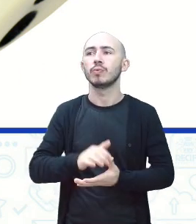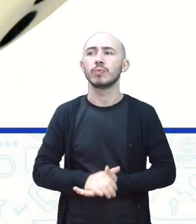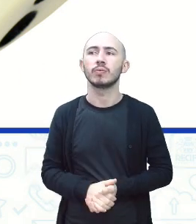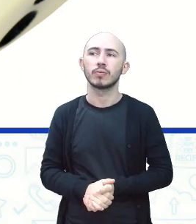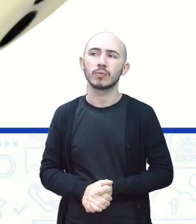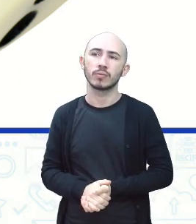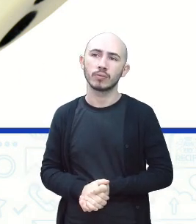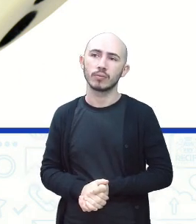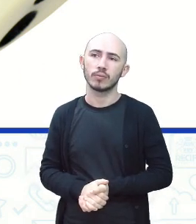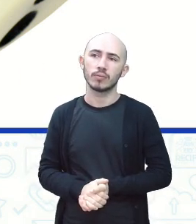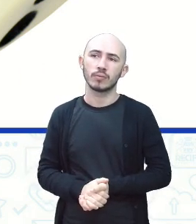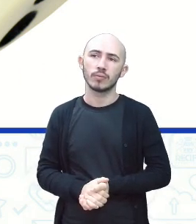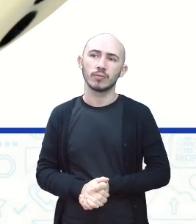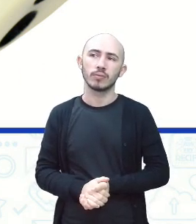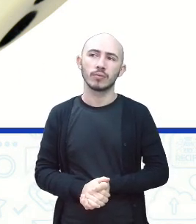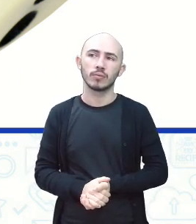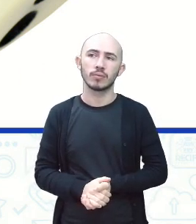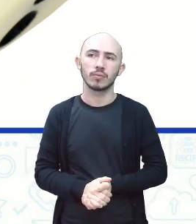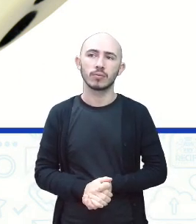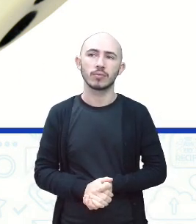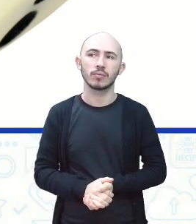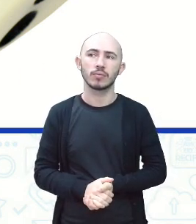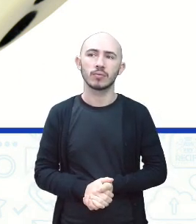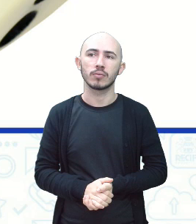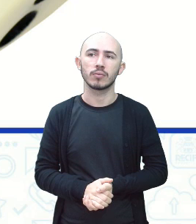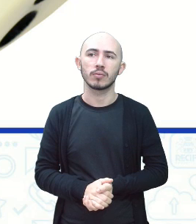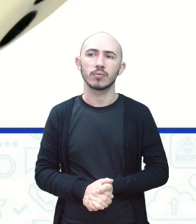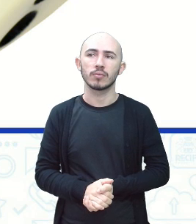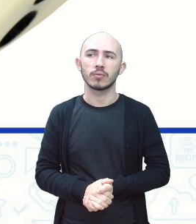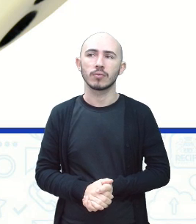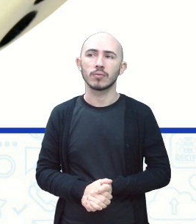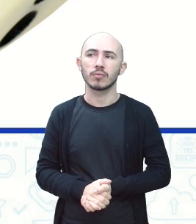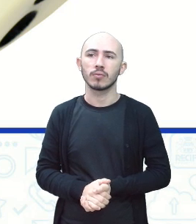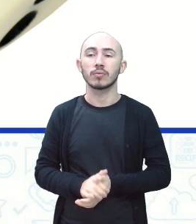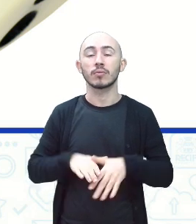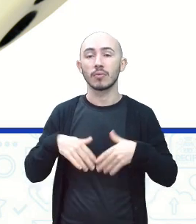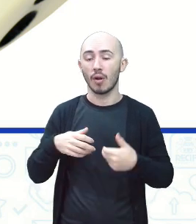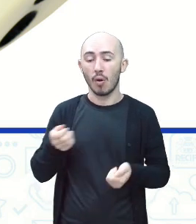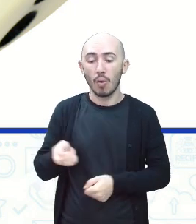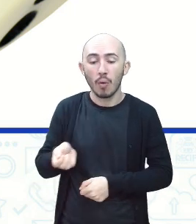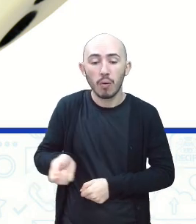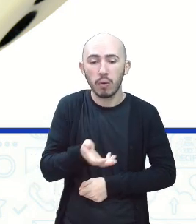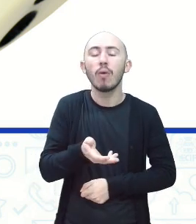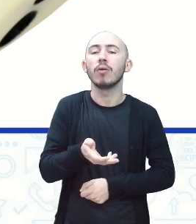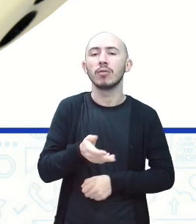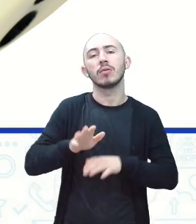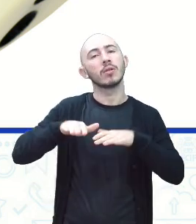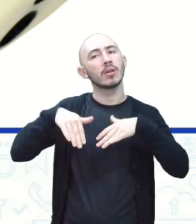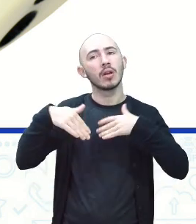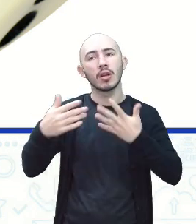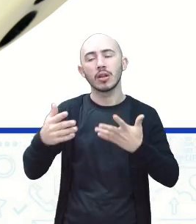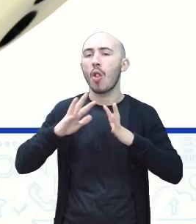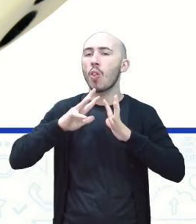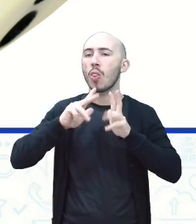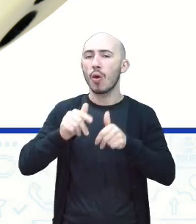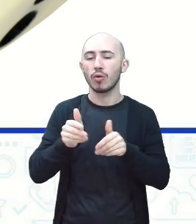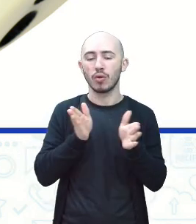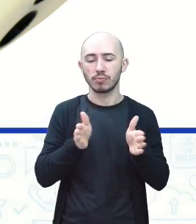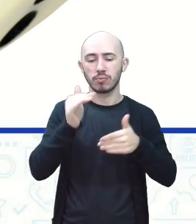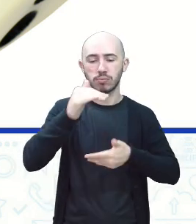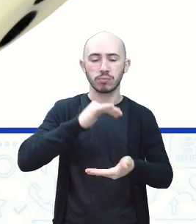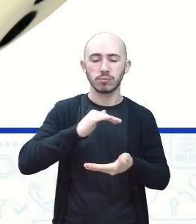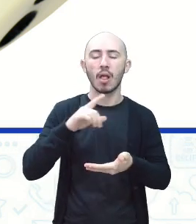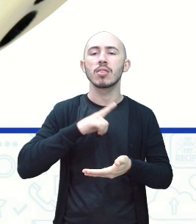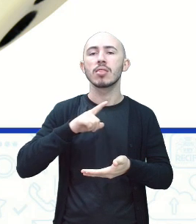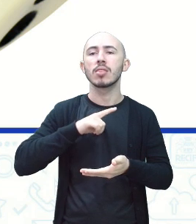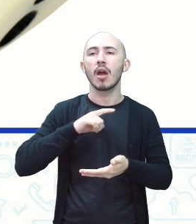eles são o seguinte. Eles estão em todos os lados do dado, vai dar 7. Tá bom? Então, se é